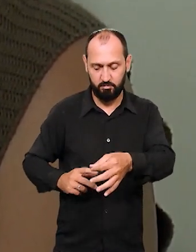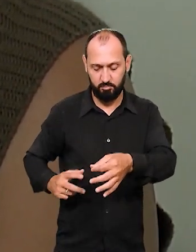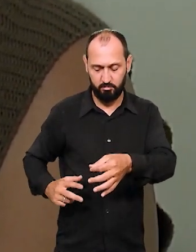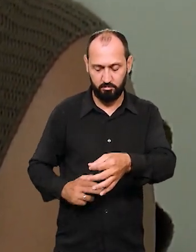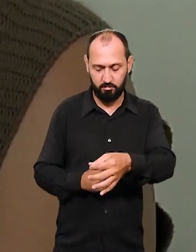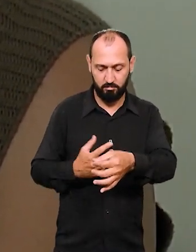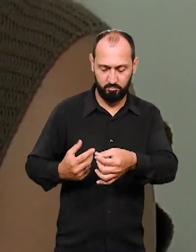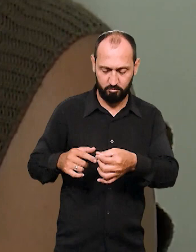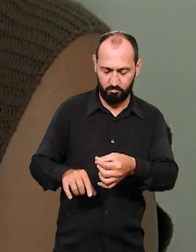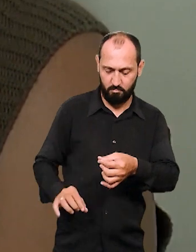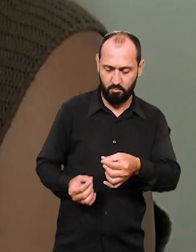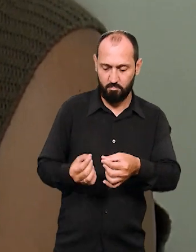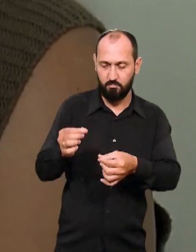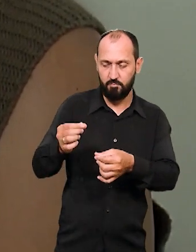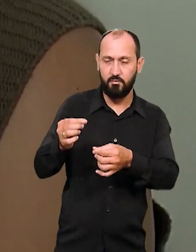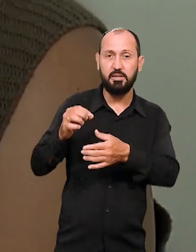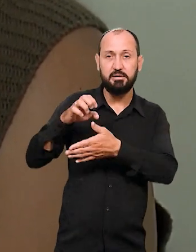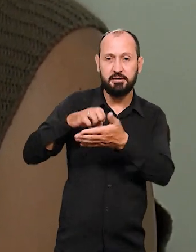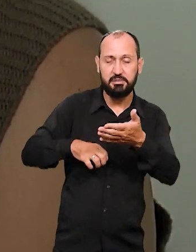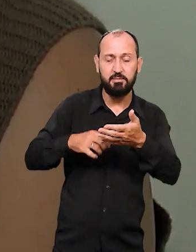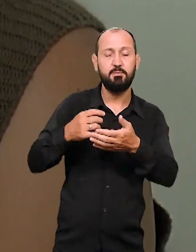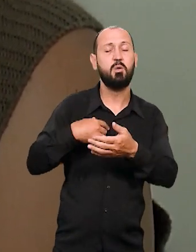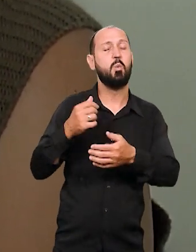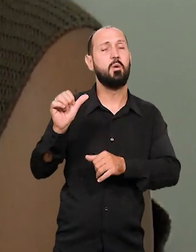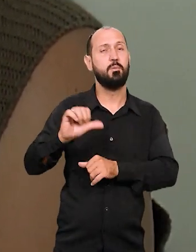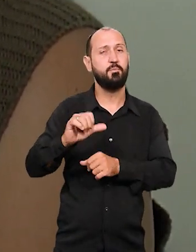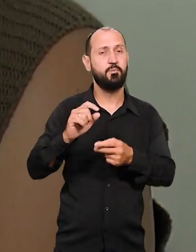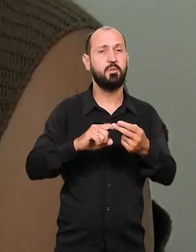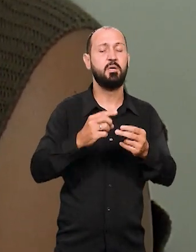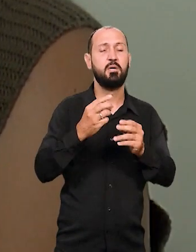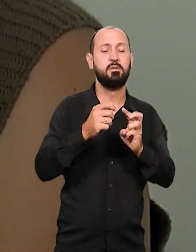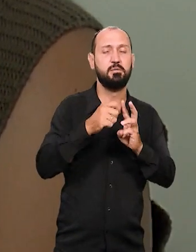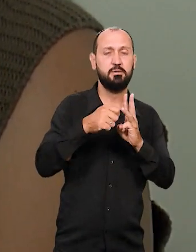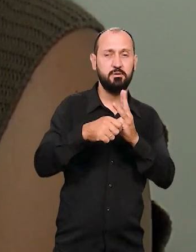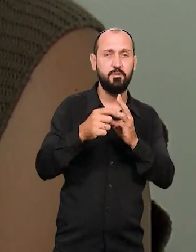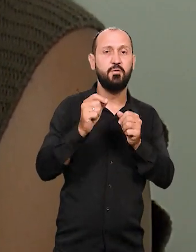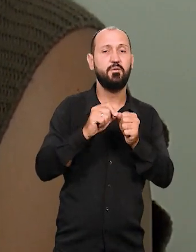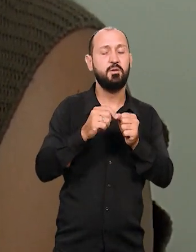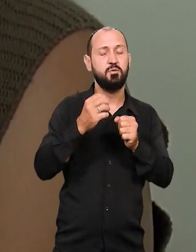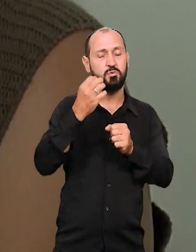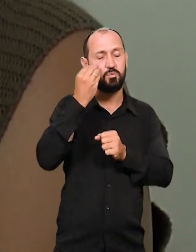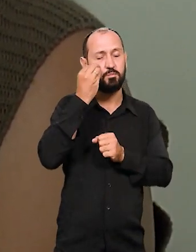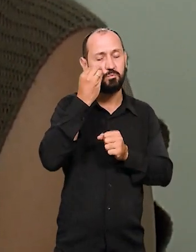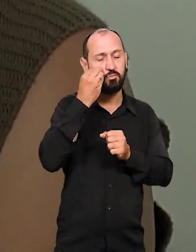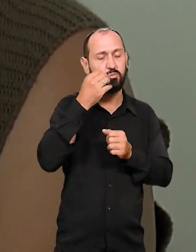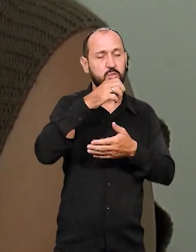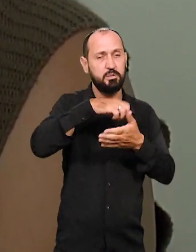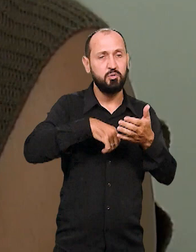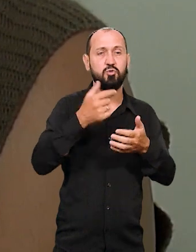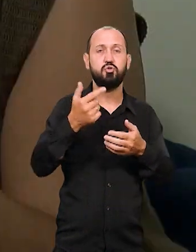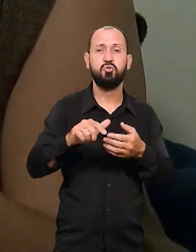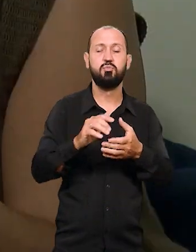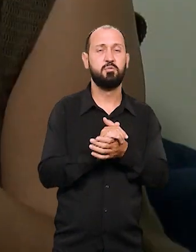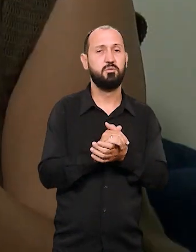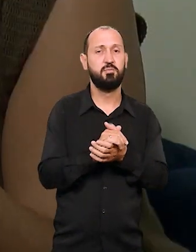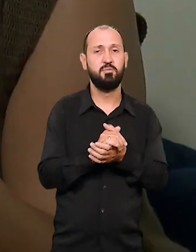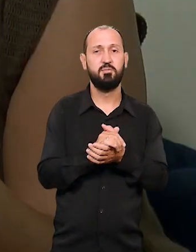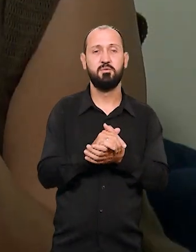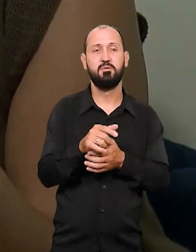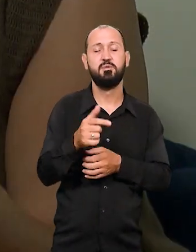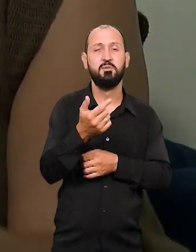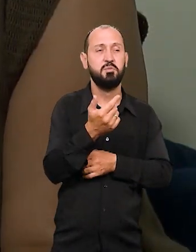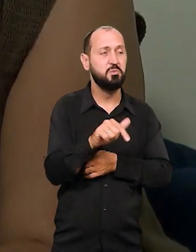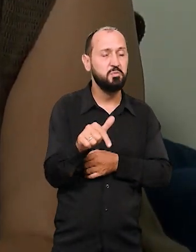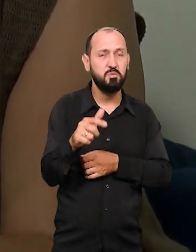deu negativo. E com 3 meses no céu vascular ele fez o reteste, deu negativo. Veio que não vai ter